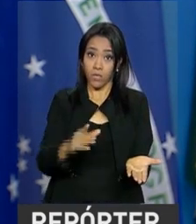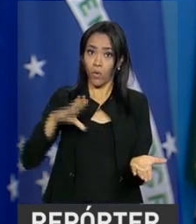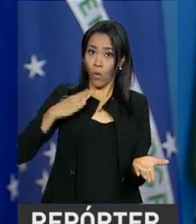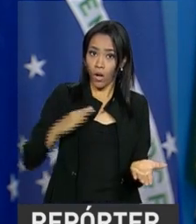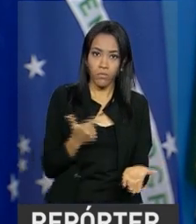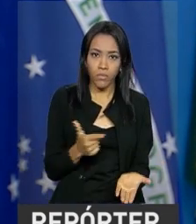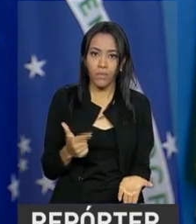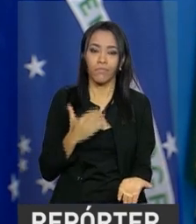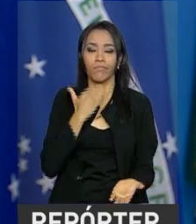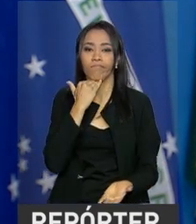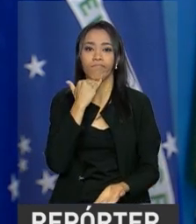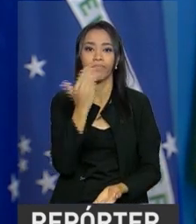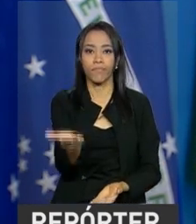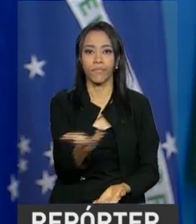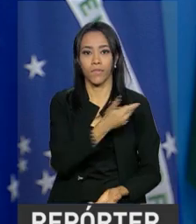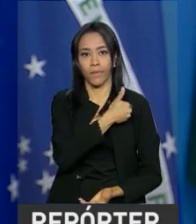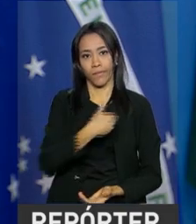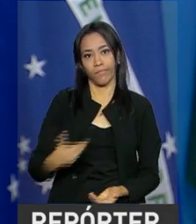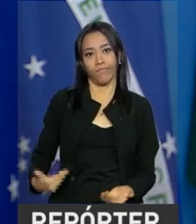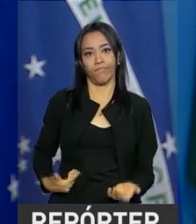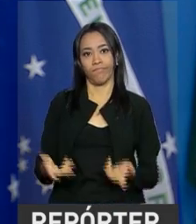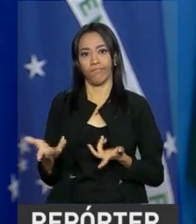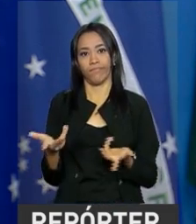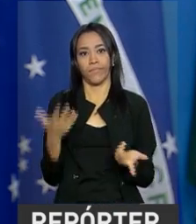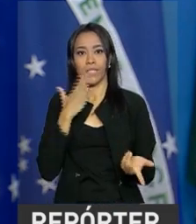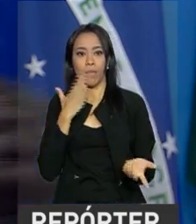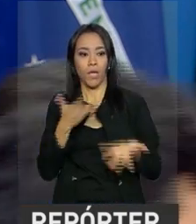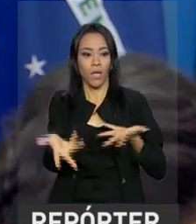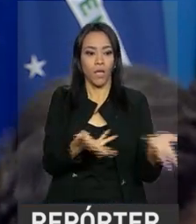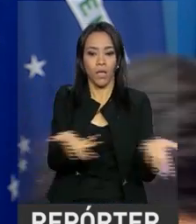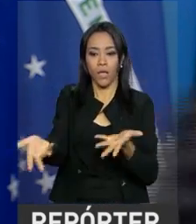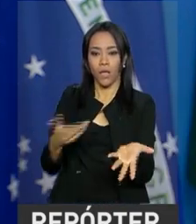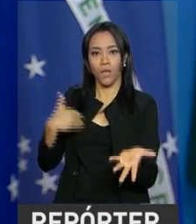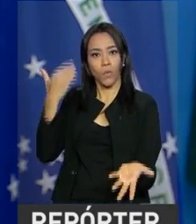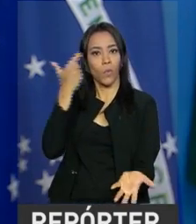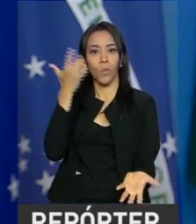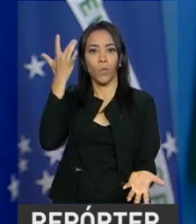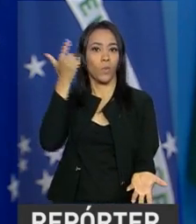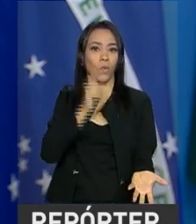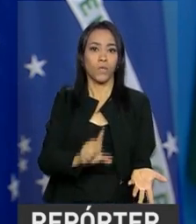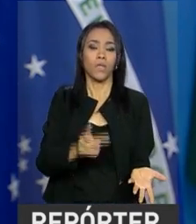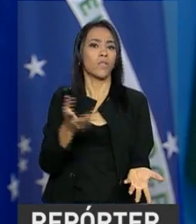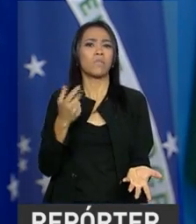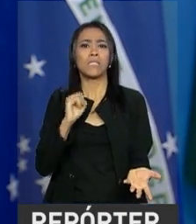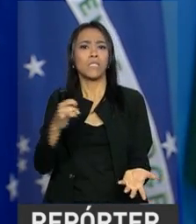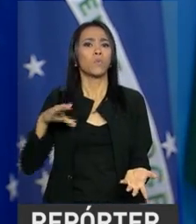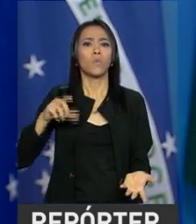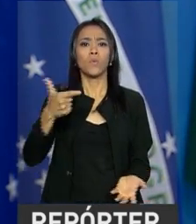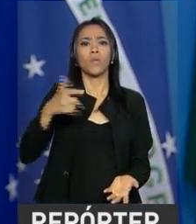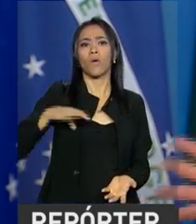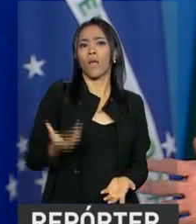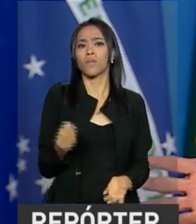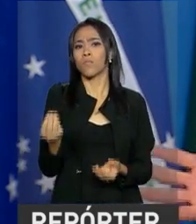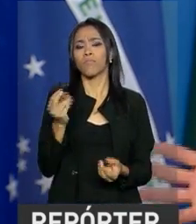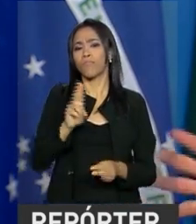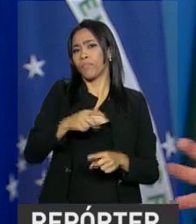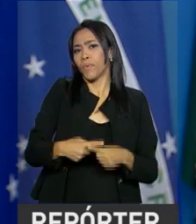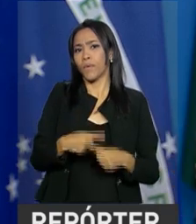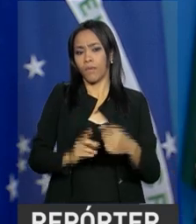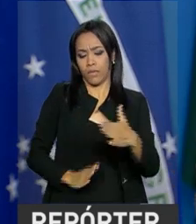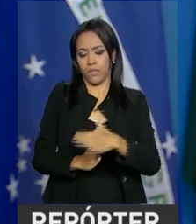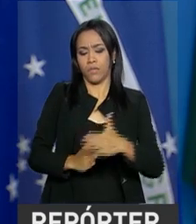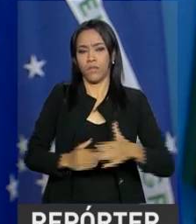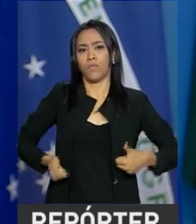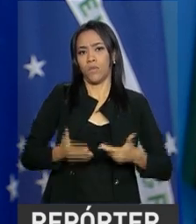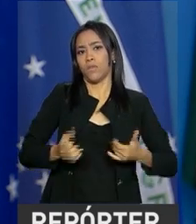consegue governar se você não tiver coragem para que que eu vou restringir os gastos num governo de 2 anos